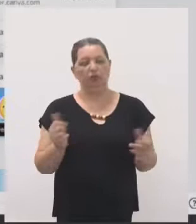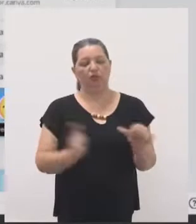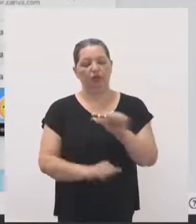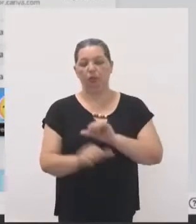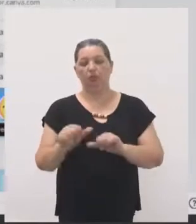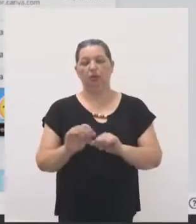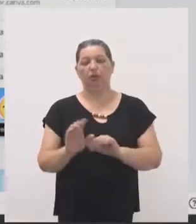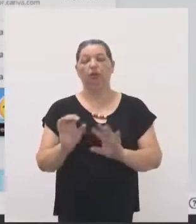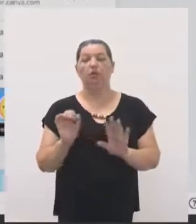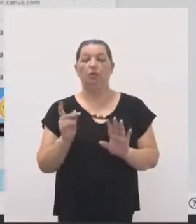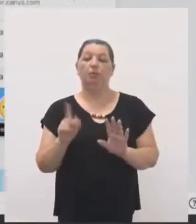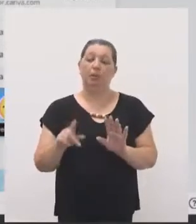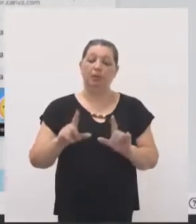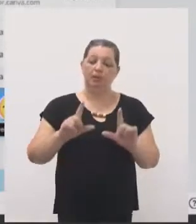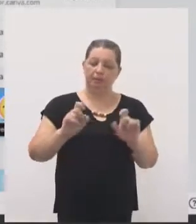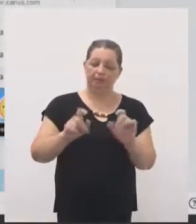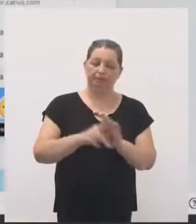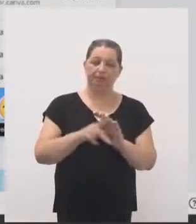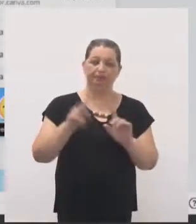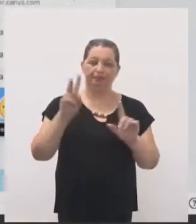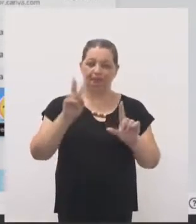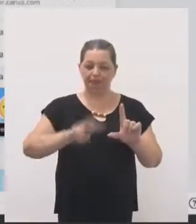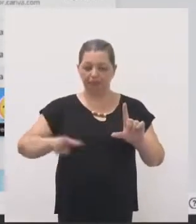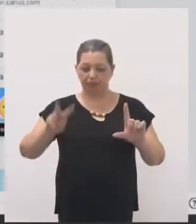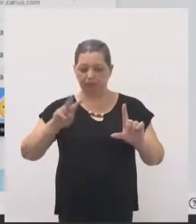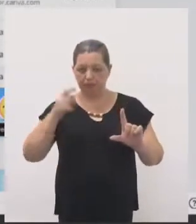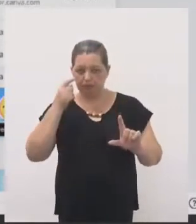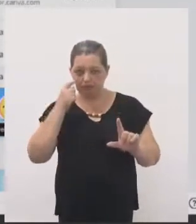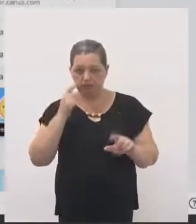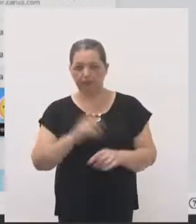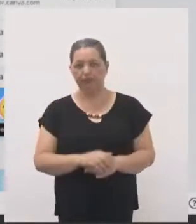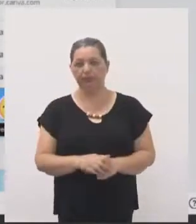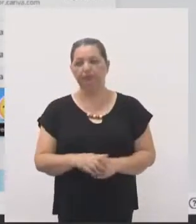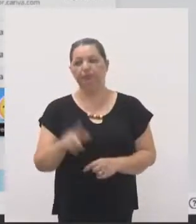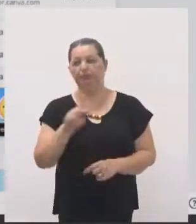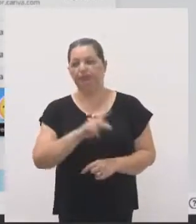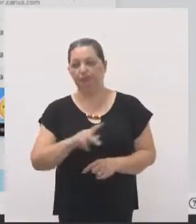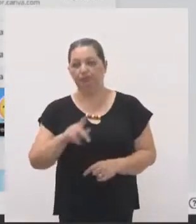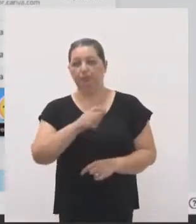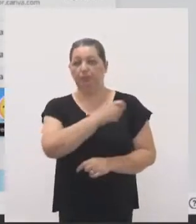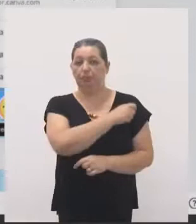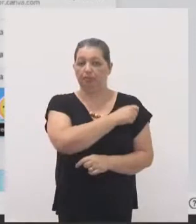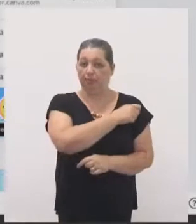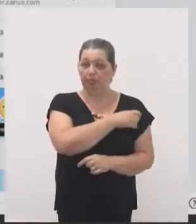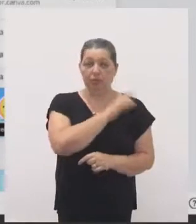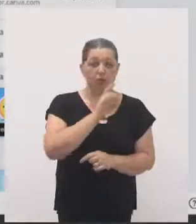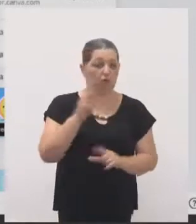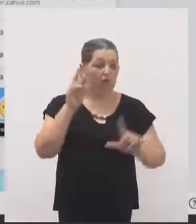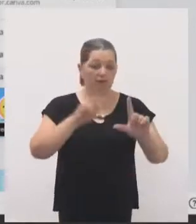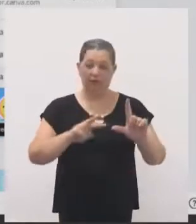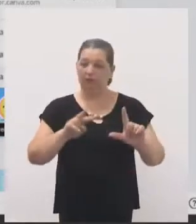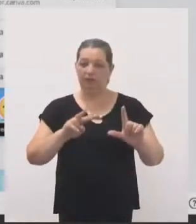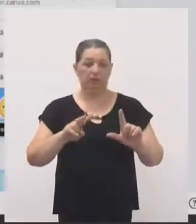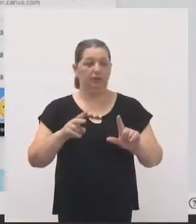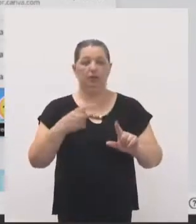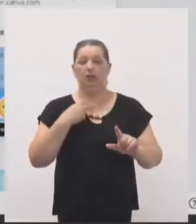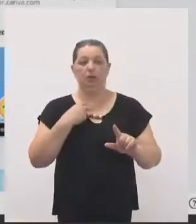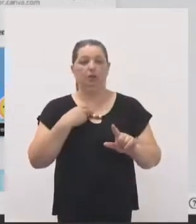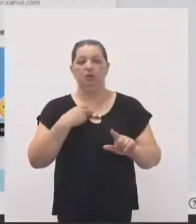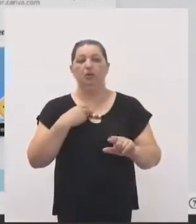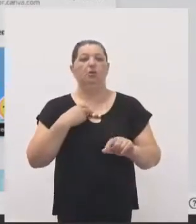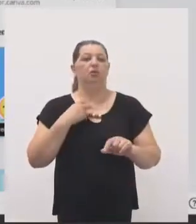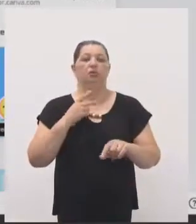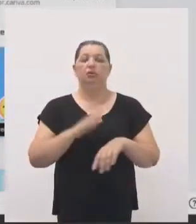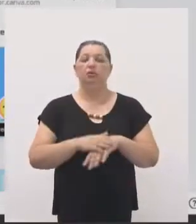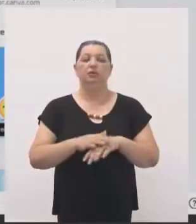eu posso clicar um link de visualização. O professor ou o aluno, ele só vai visualizar e pronto, não vai fazer nada mais, tá? Esse